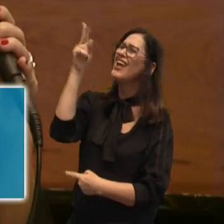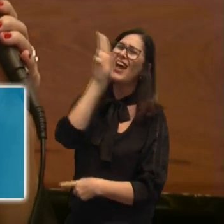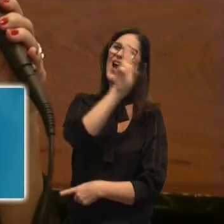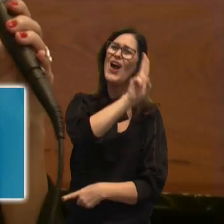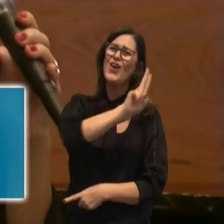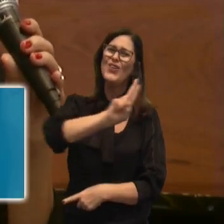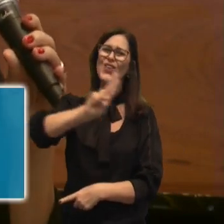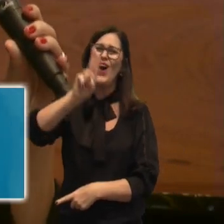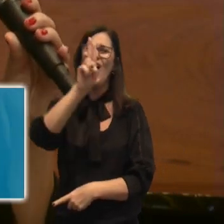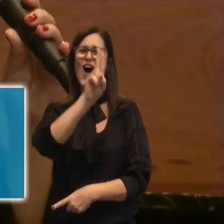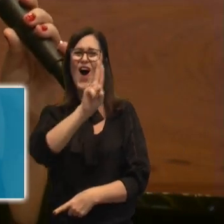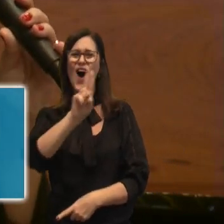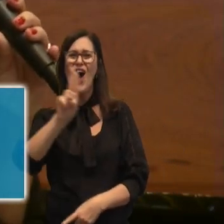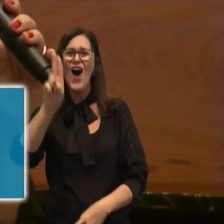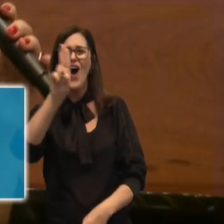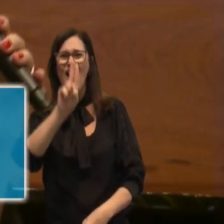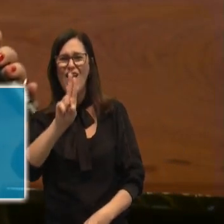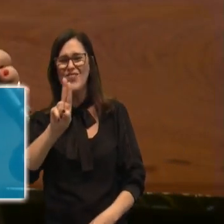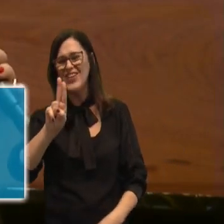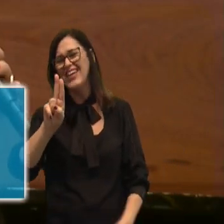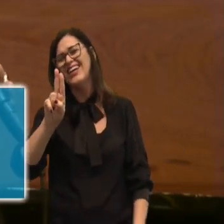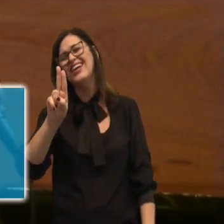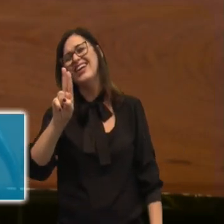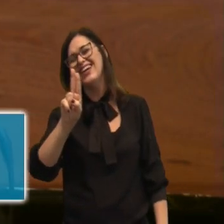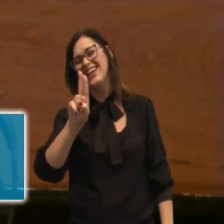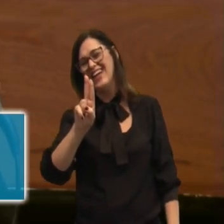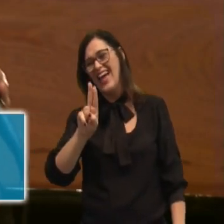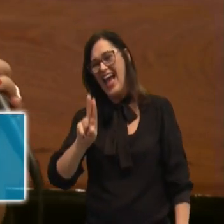de teu nome.